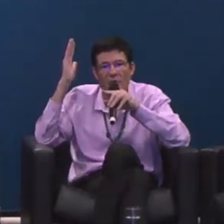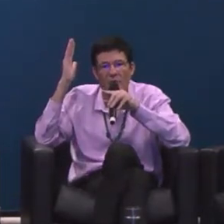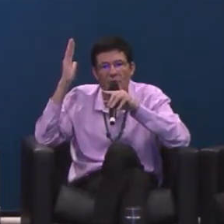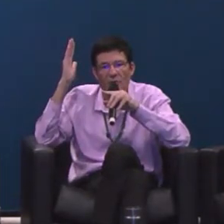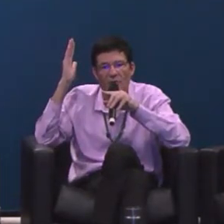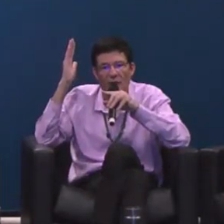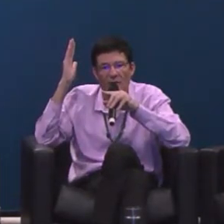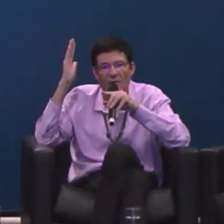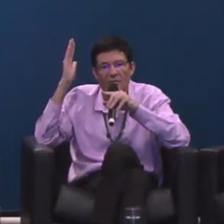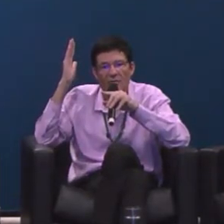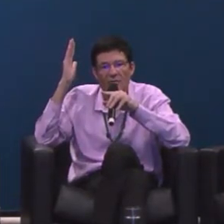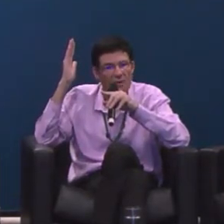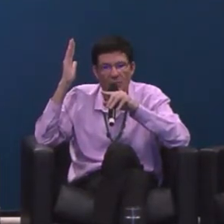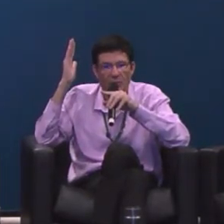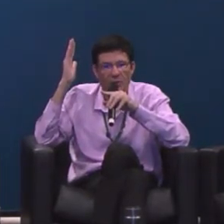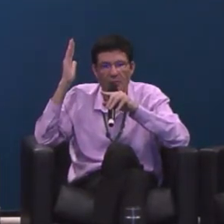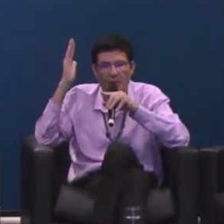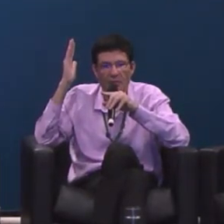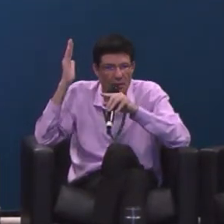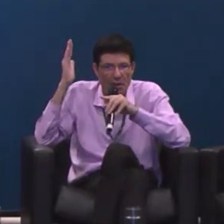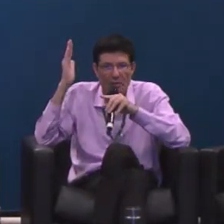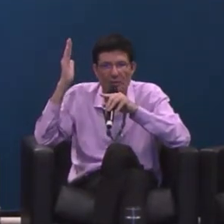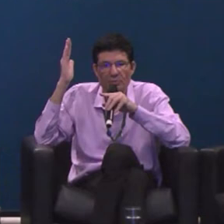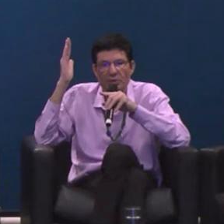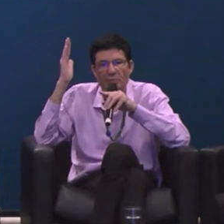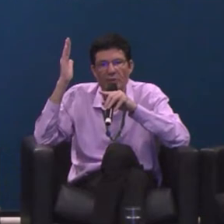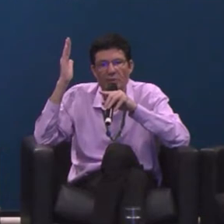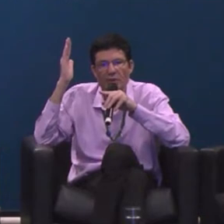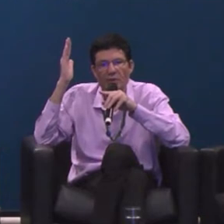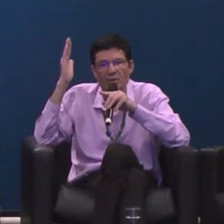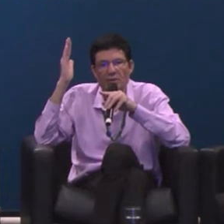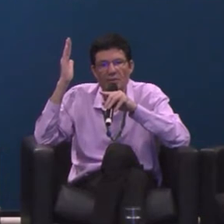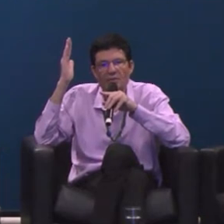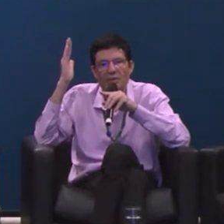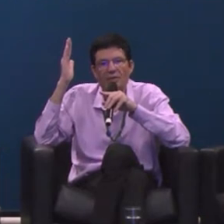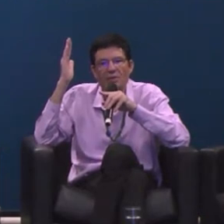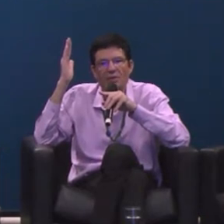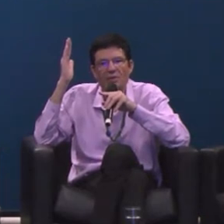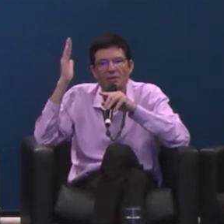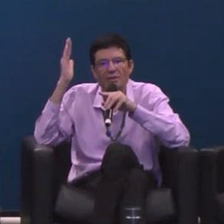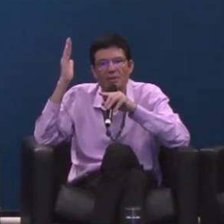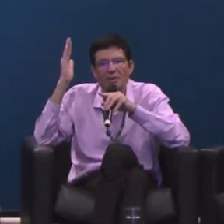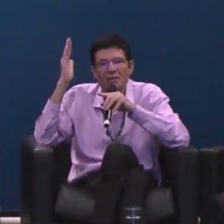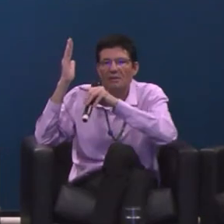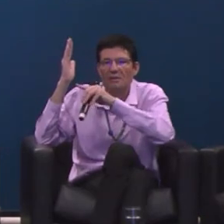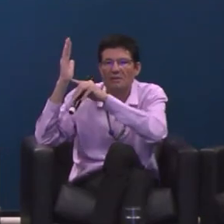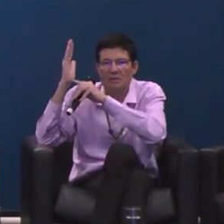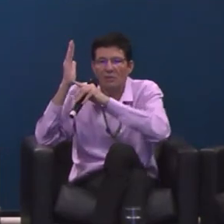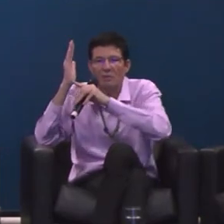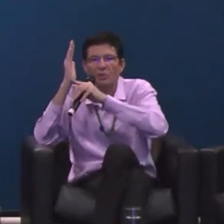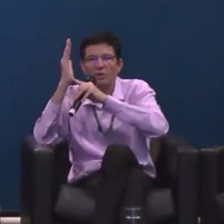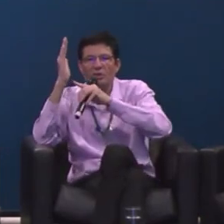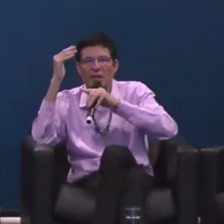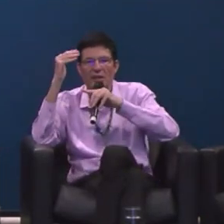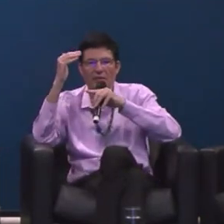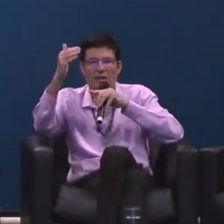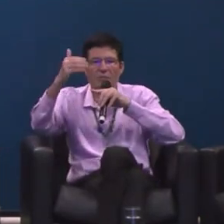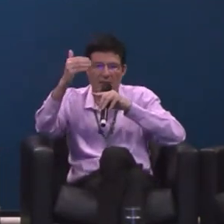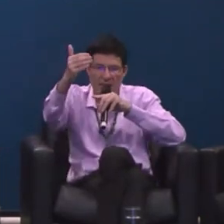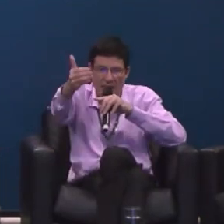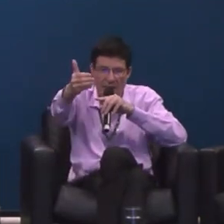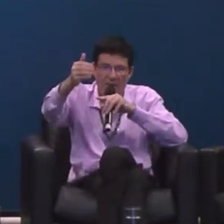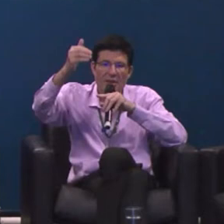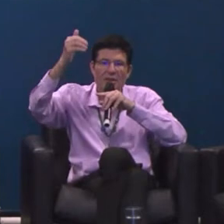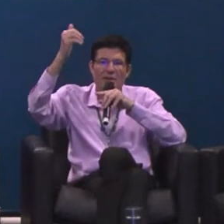meu estado, você não vai poder repactuar? Claro que vai poder repactuar. Entendeu, Jane? Você não vai poder chegar até a